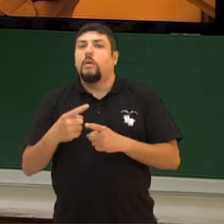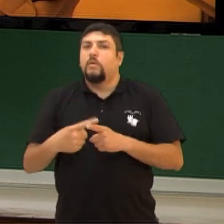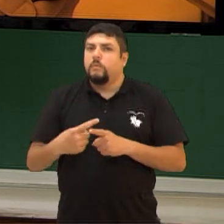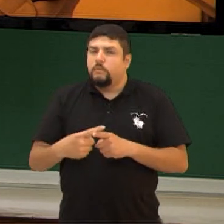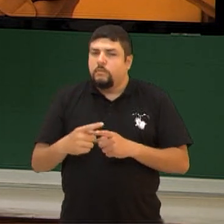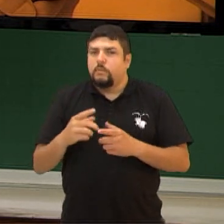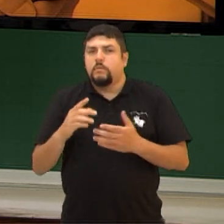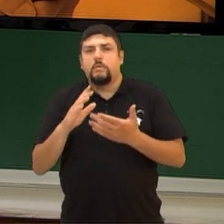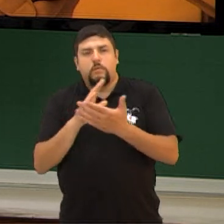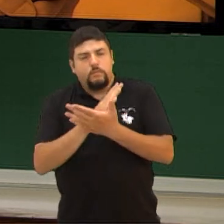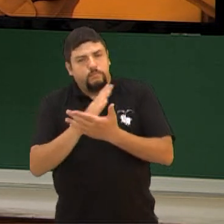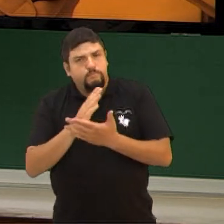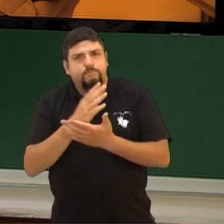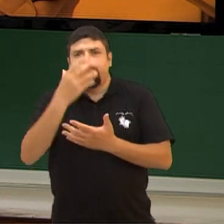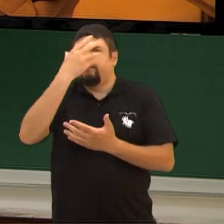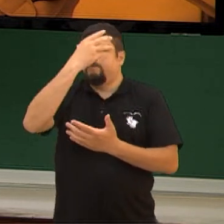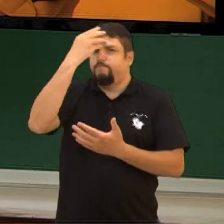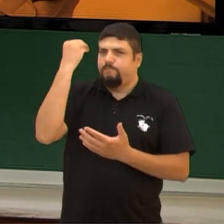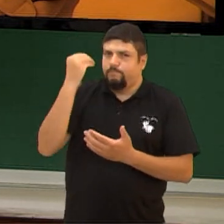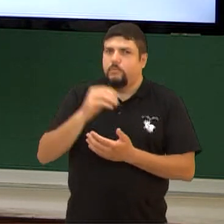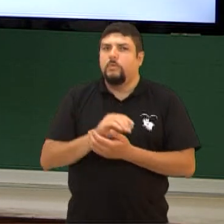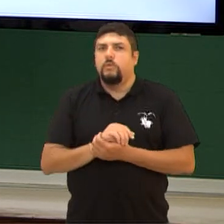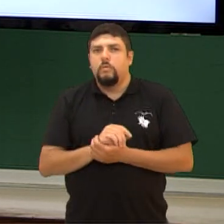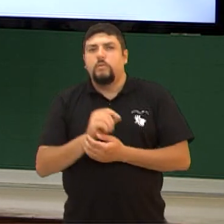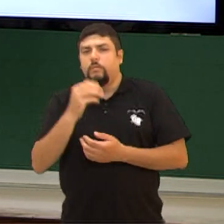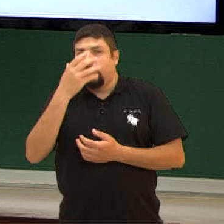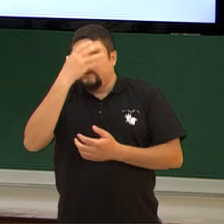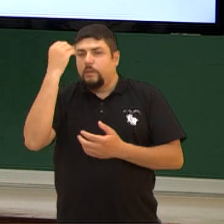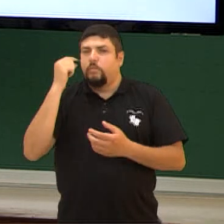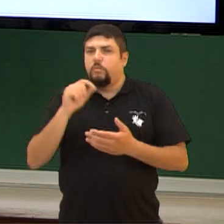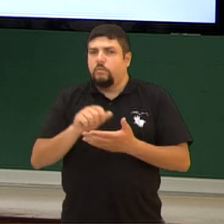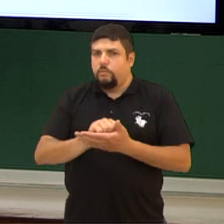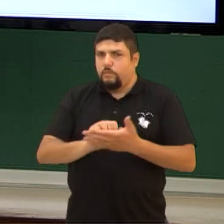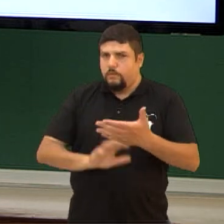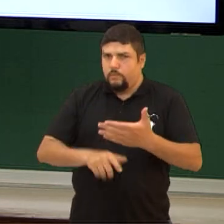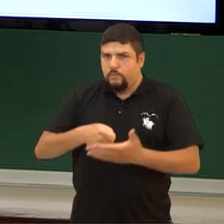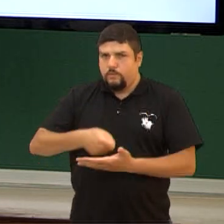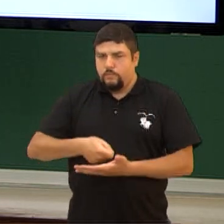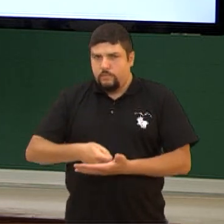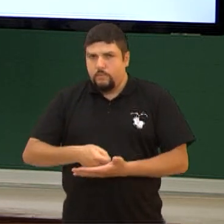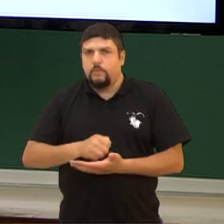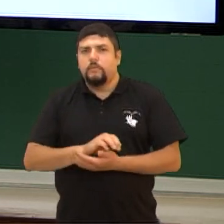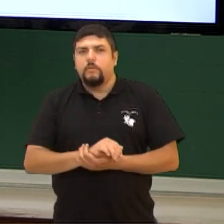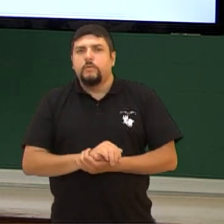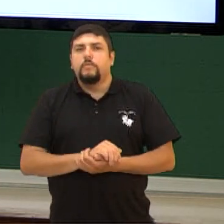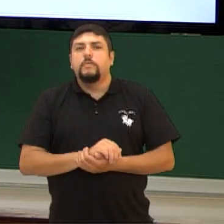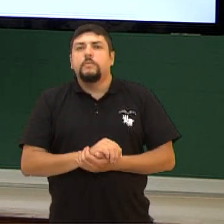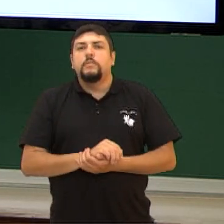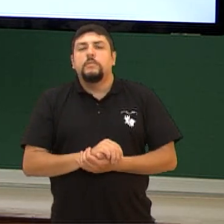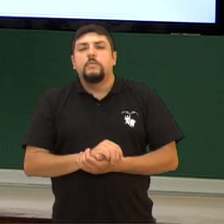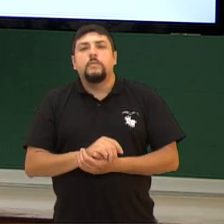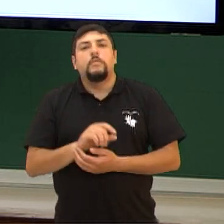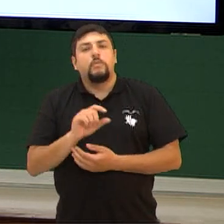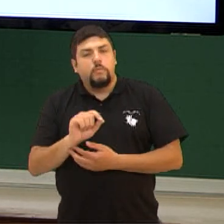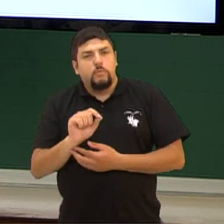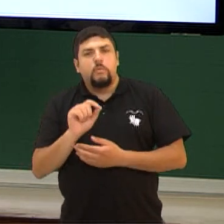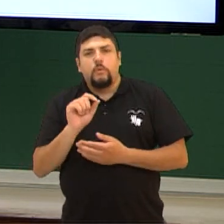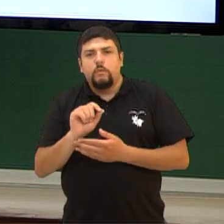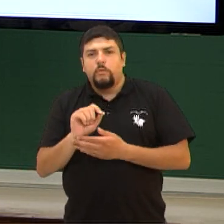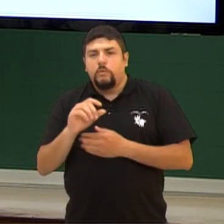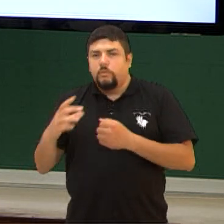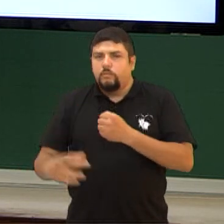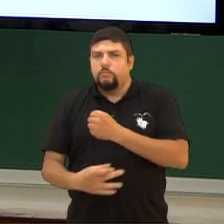ainda está esquecendo de fazer aquelas atividades obrigatórias, né? Para poder garantir a tua